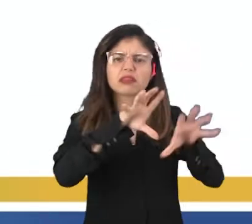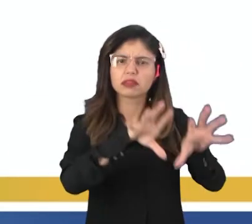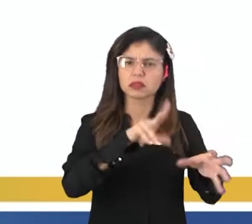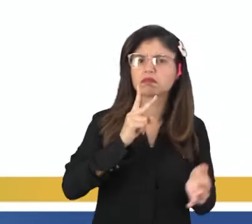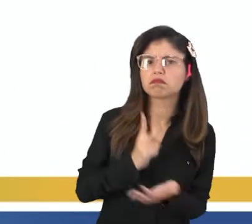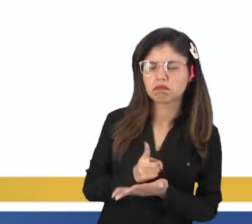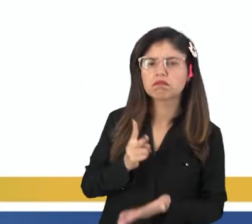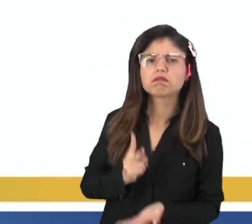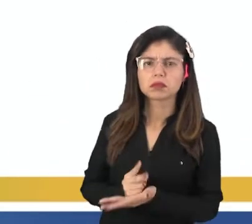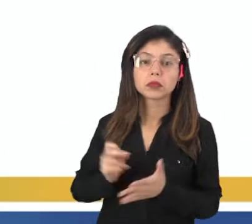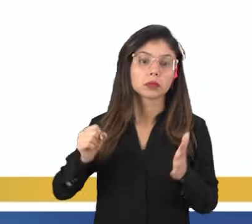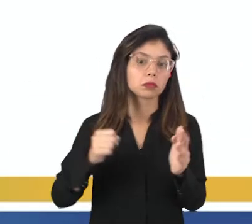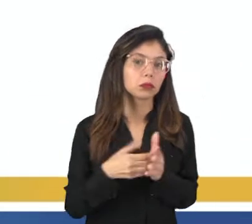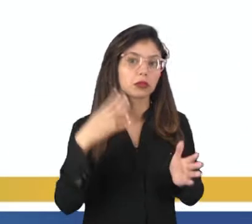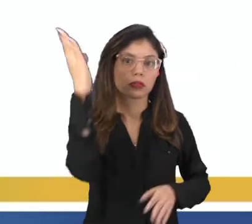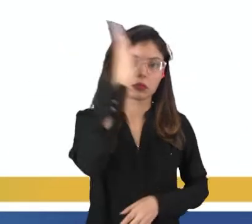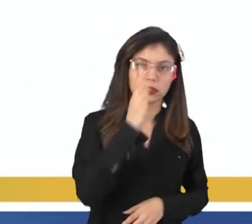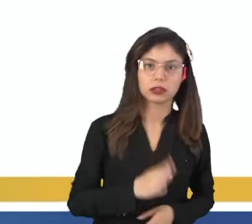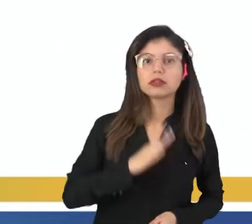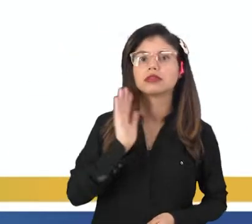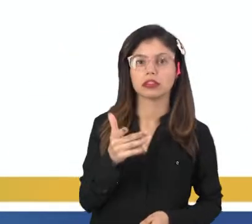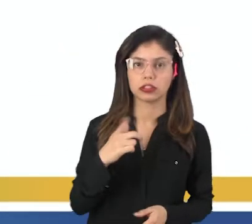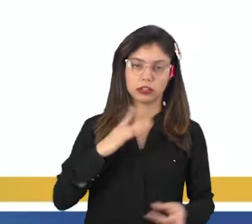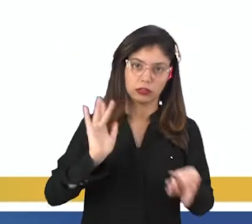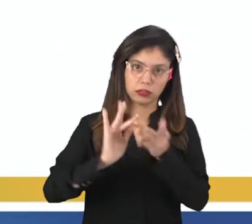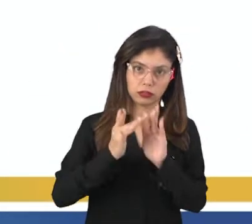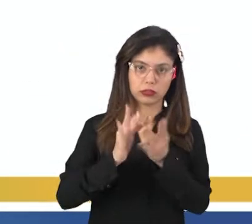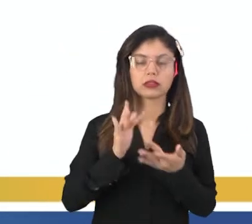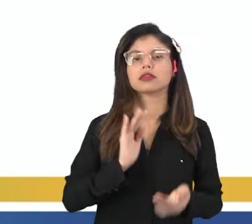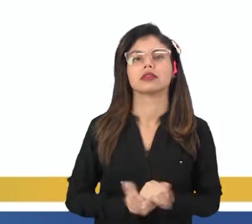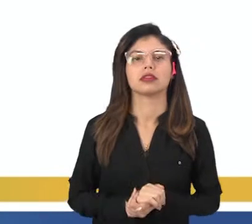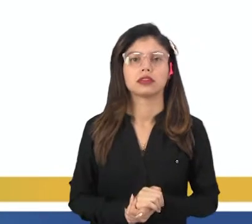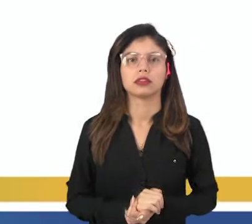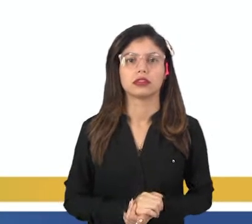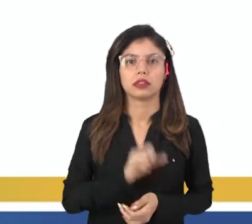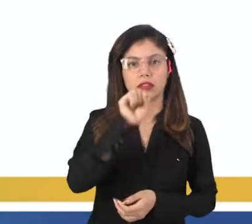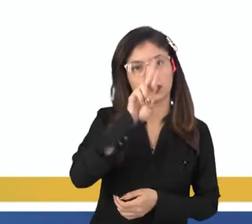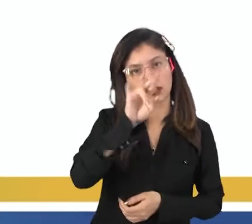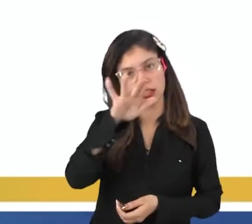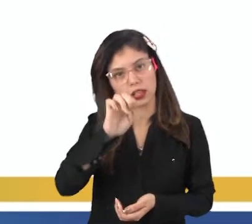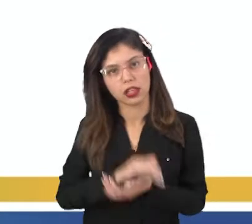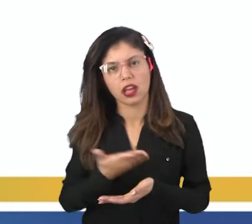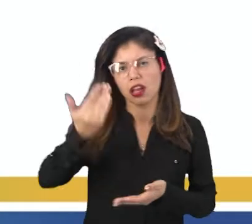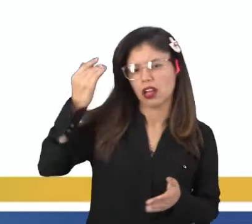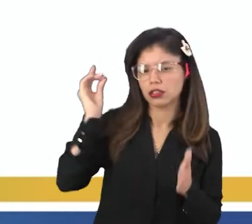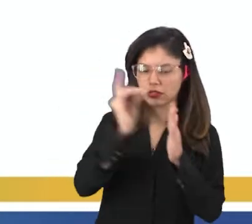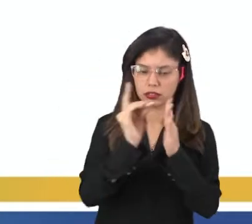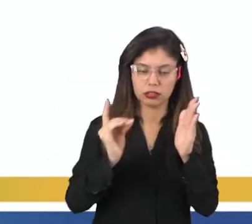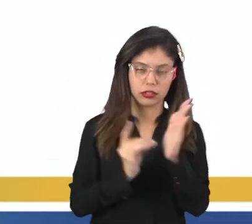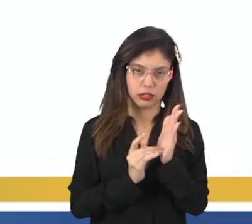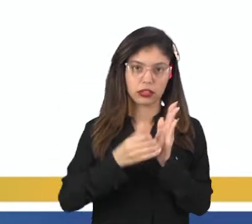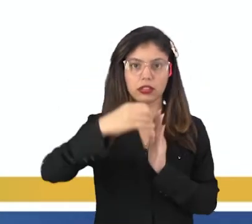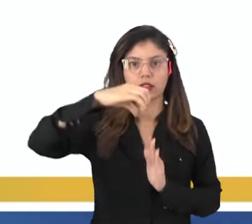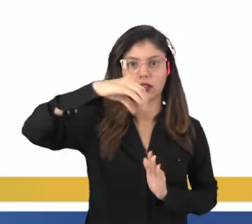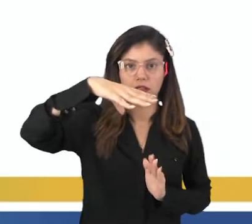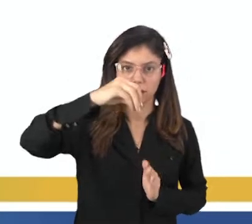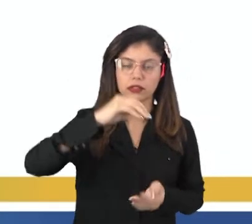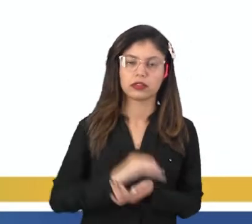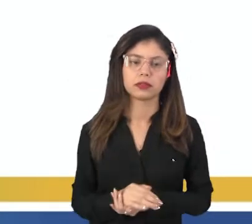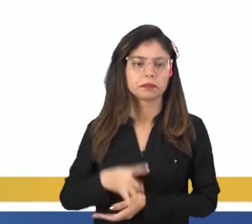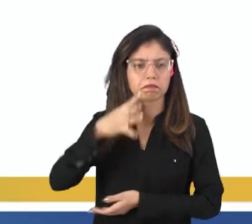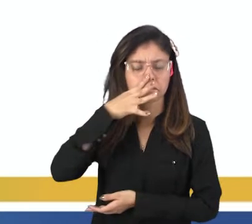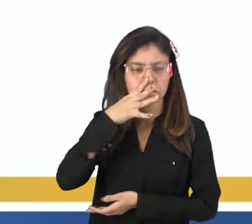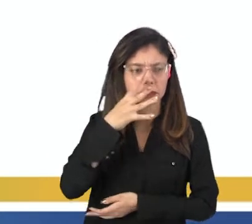mesmo como muitos brasileiros que tiveram contato com a série lá na década de 90 na TV Cultura